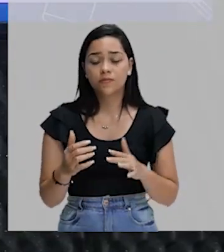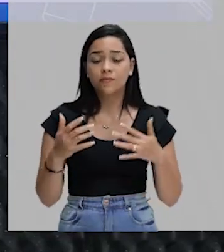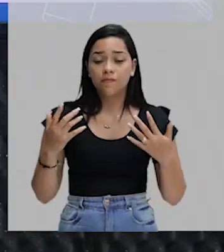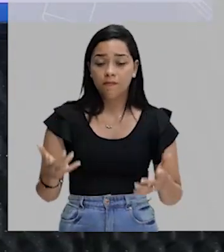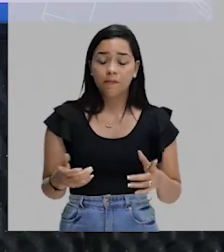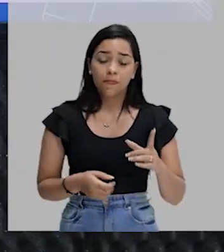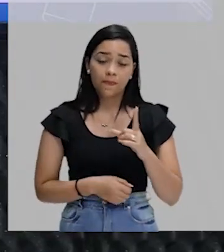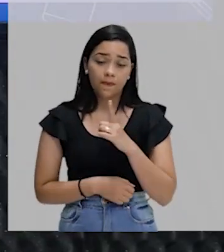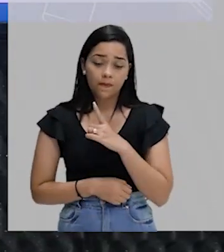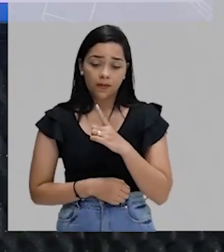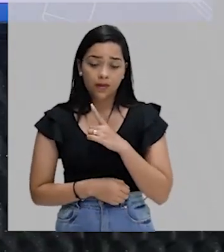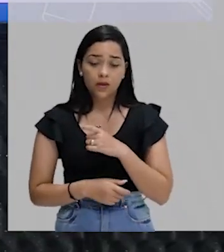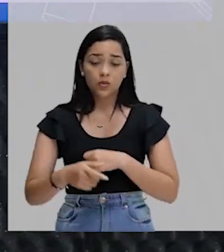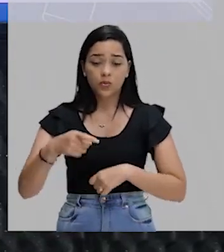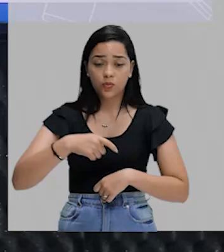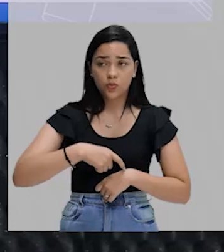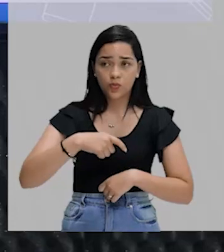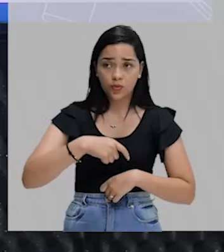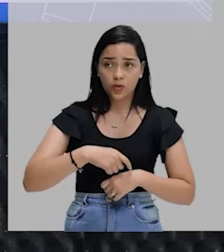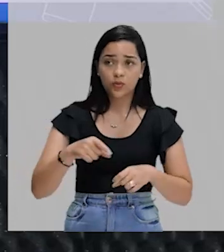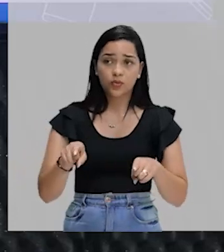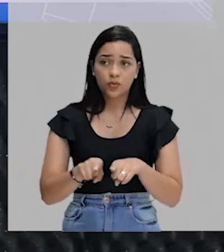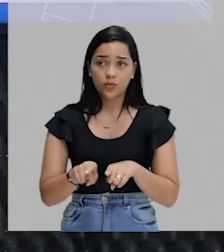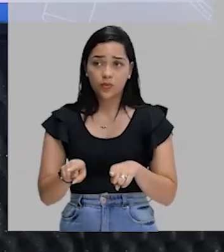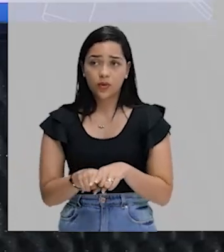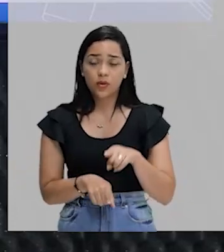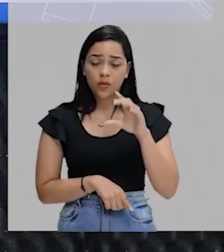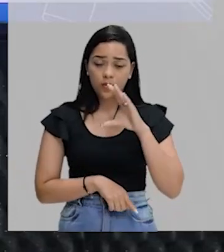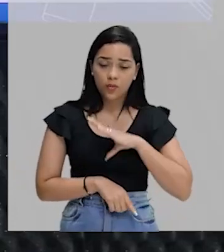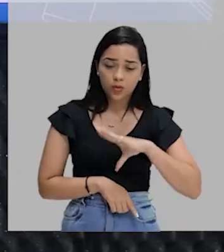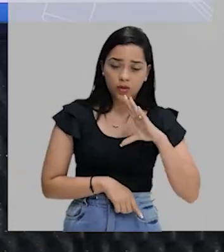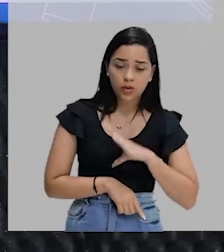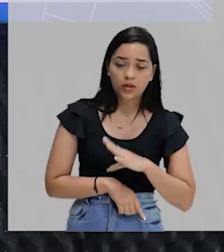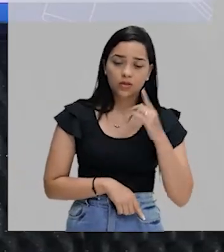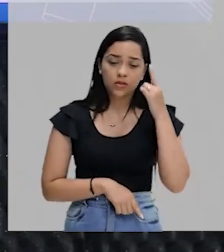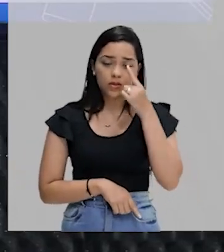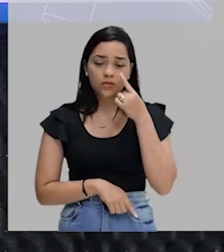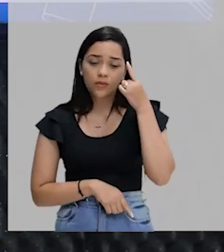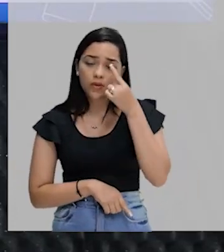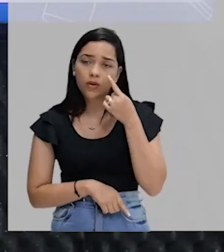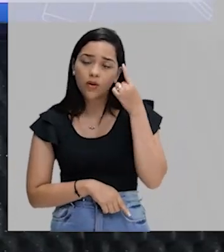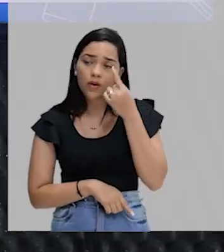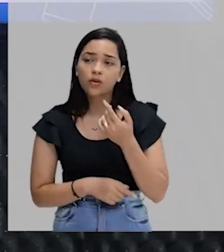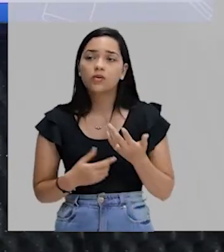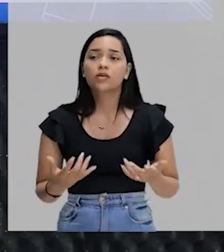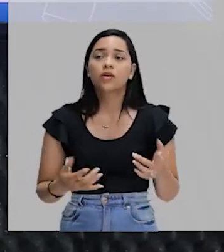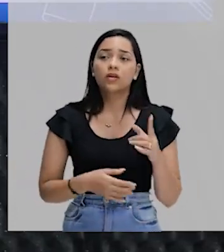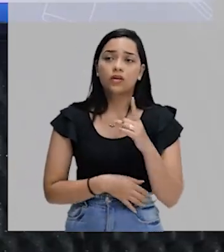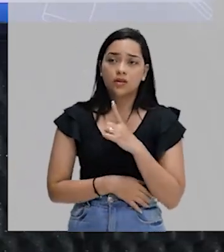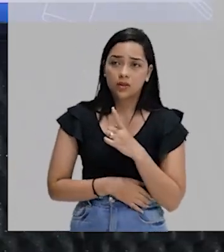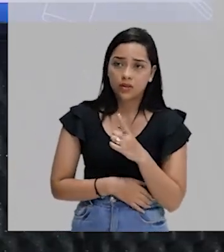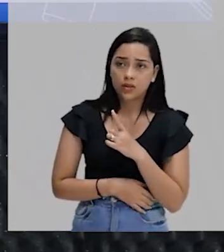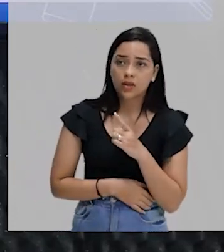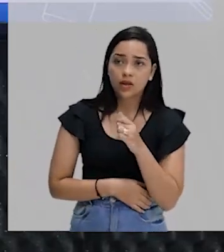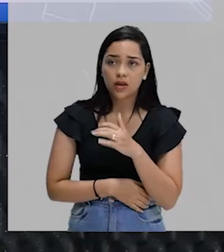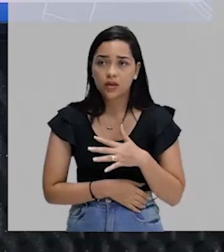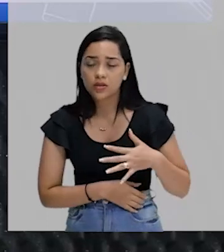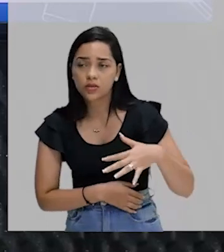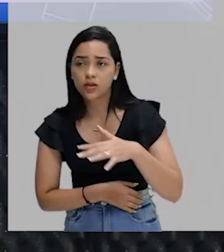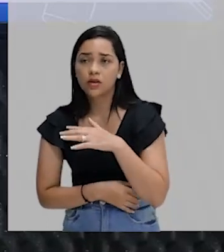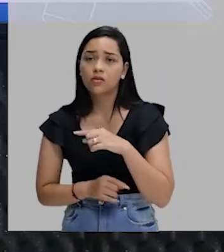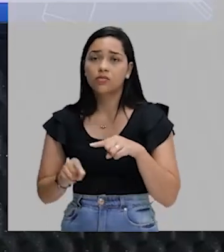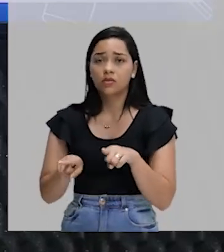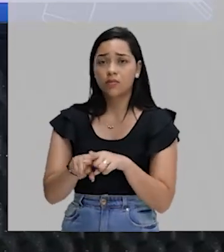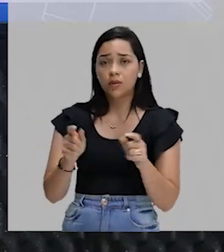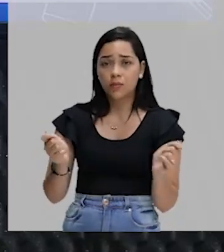Então, a partir do momento que tanto portugueses como espanhóis ocuparam a região